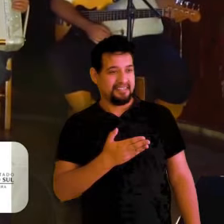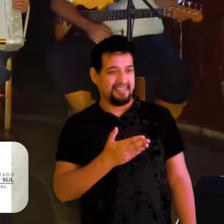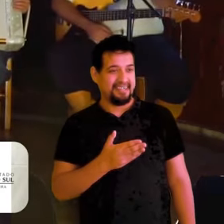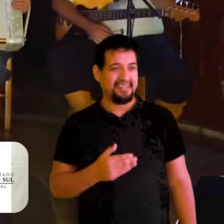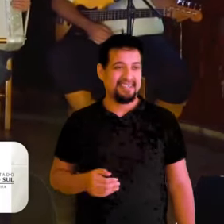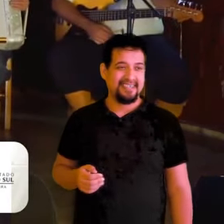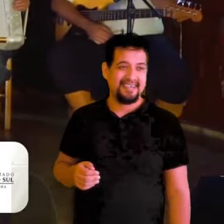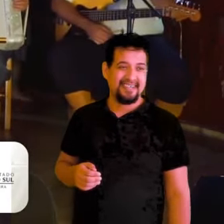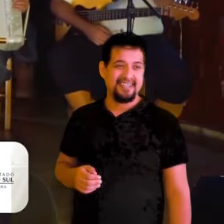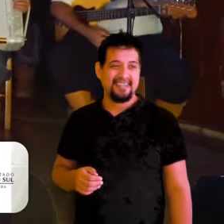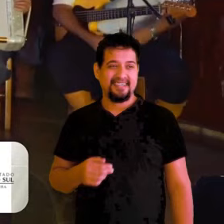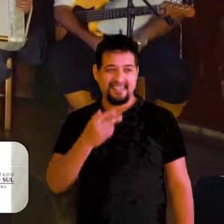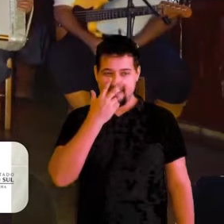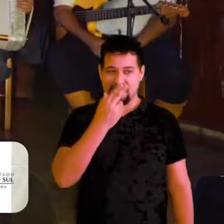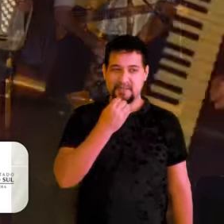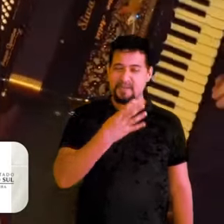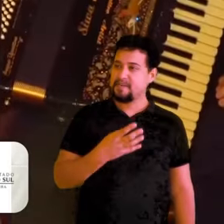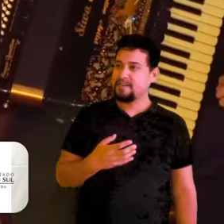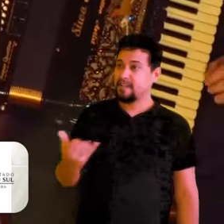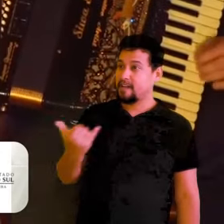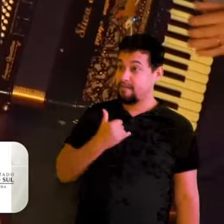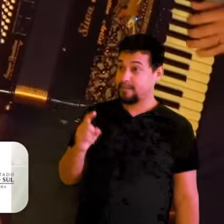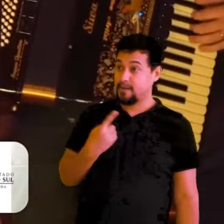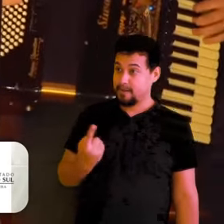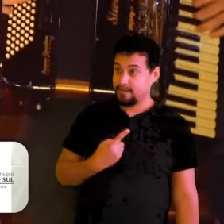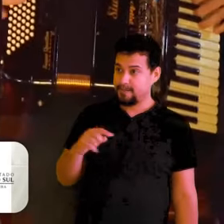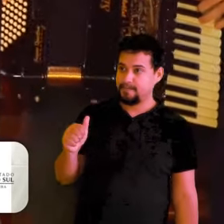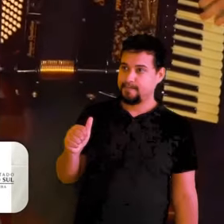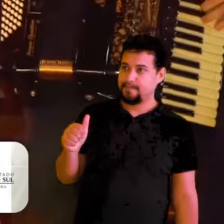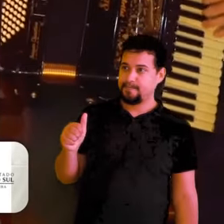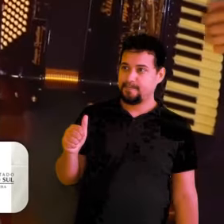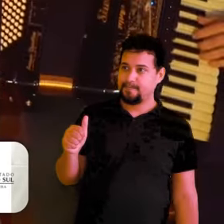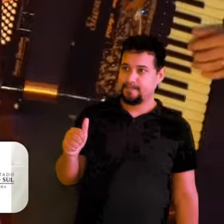Ah. Rolou aí ou não? Acho que tá bom lá, né? Avisa nós aí, Adriano.